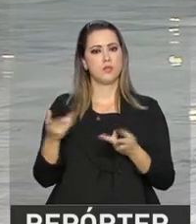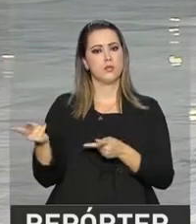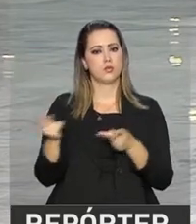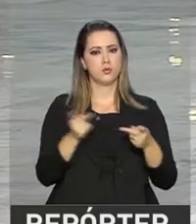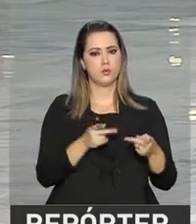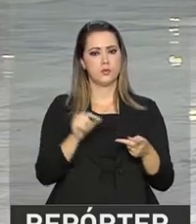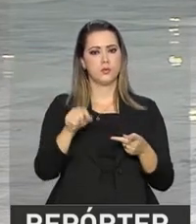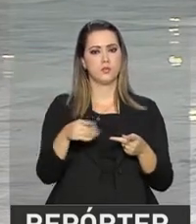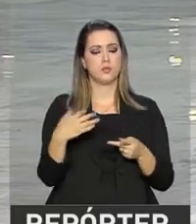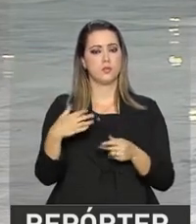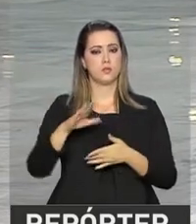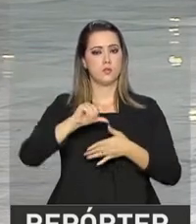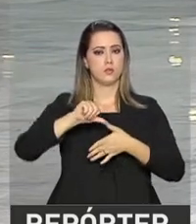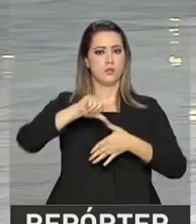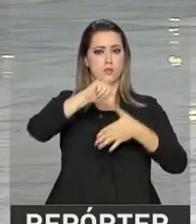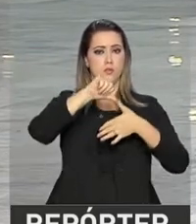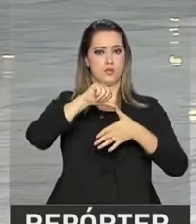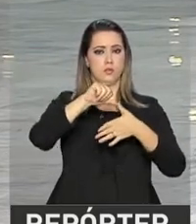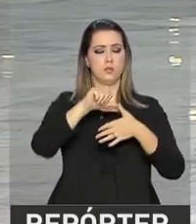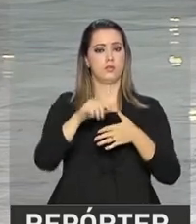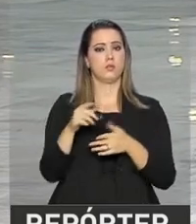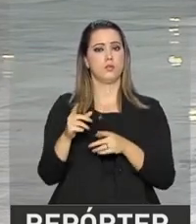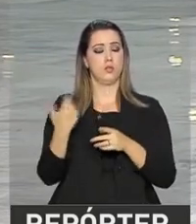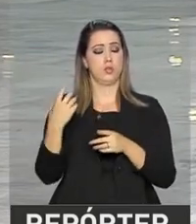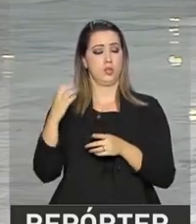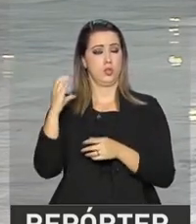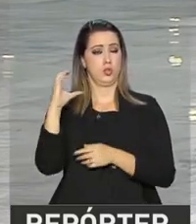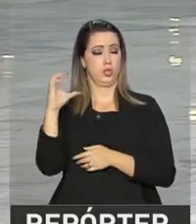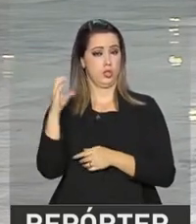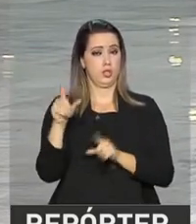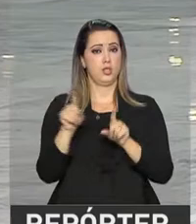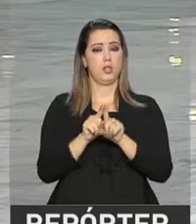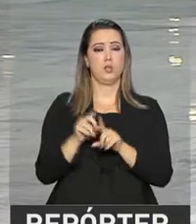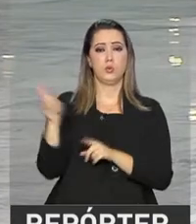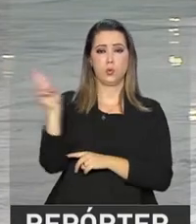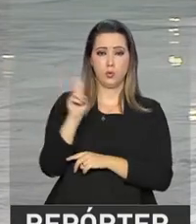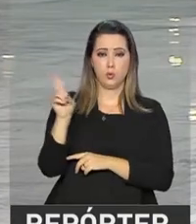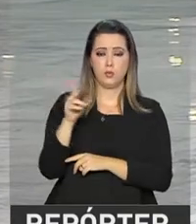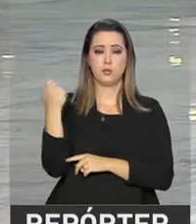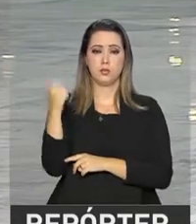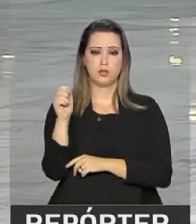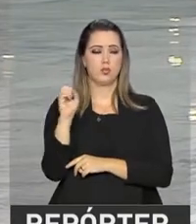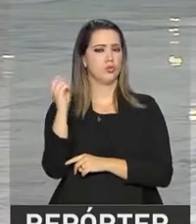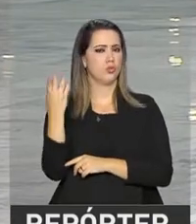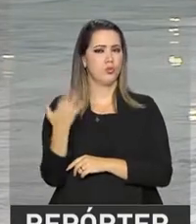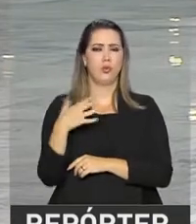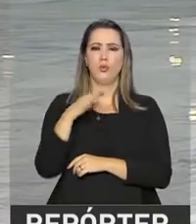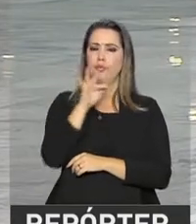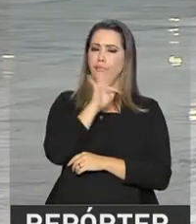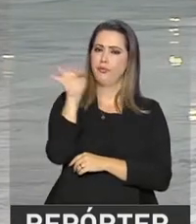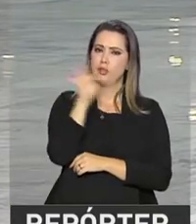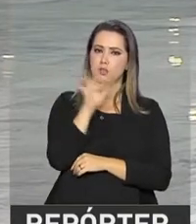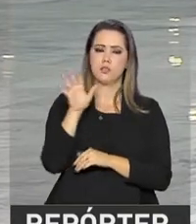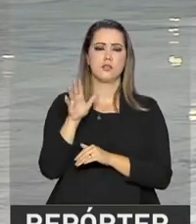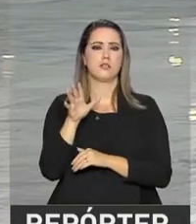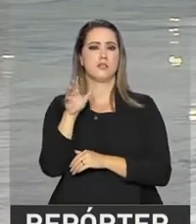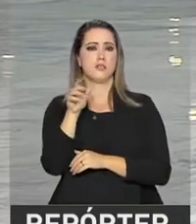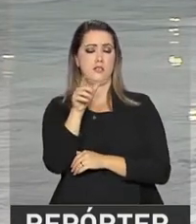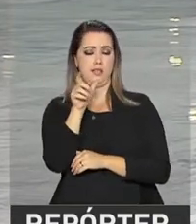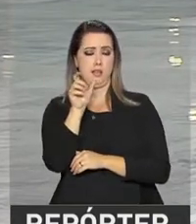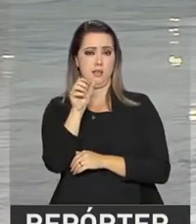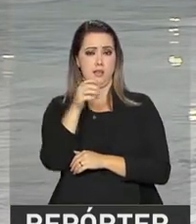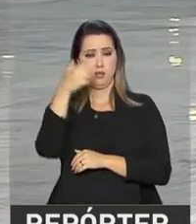vizinhos da América do Sul, como Chile, Uruguai e Argentina, quanto nações mais distantes, como França e Alemanha. Normal, todo ano